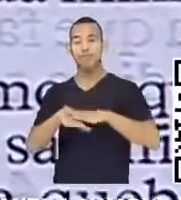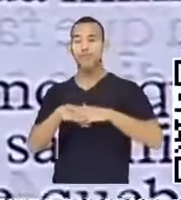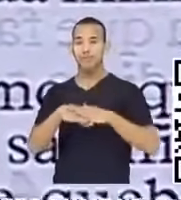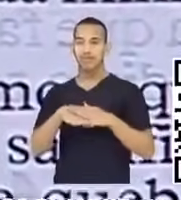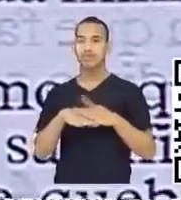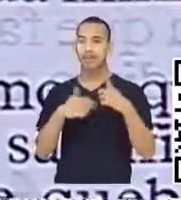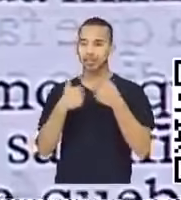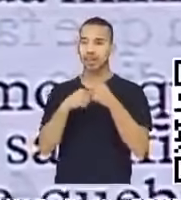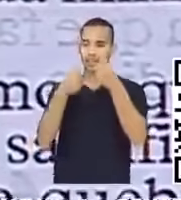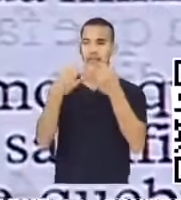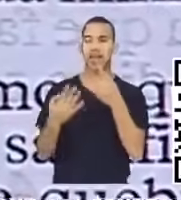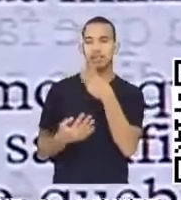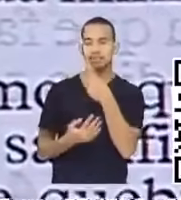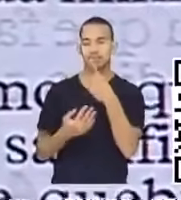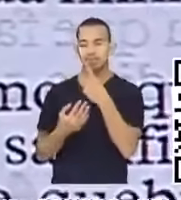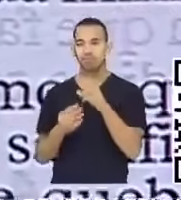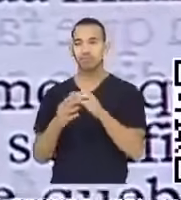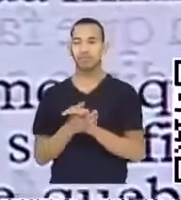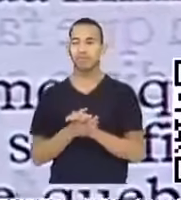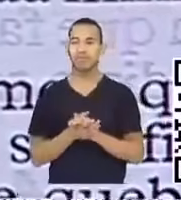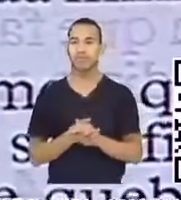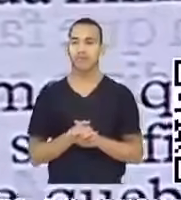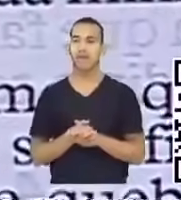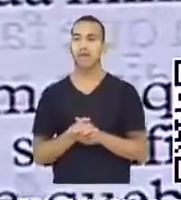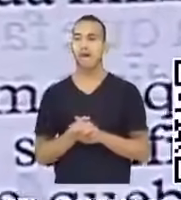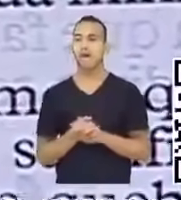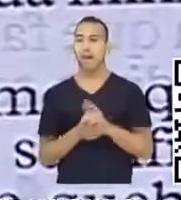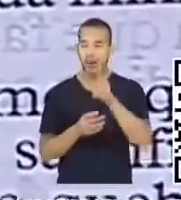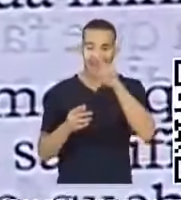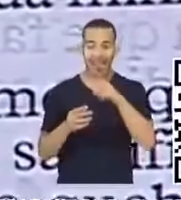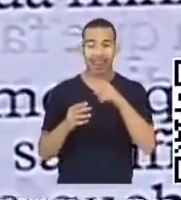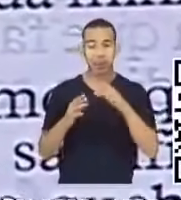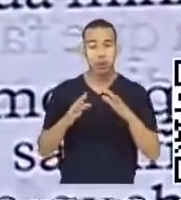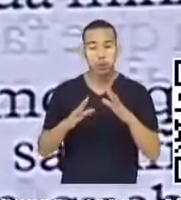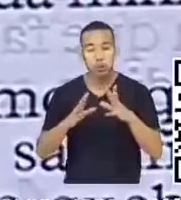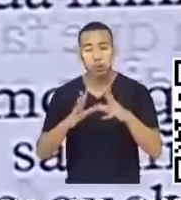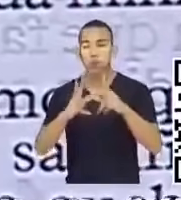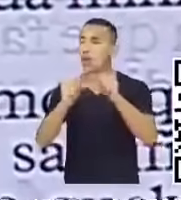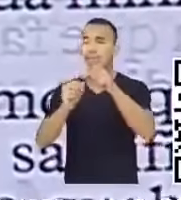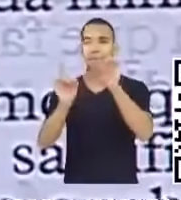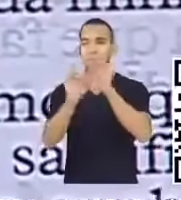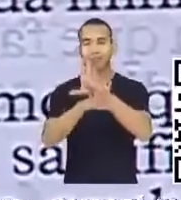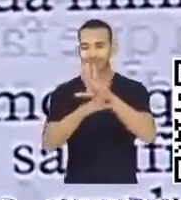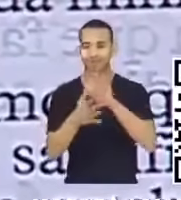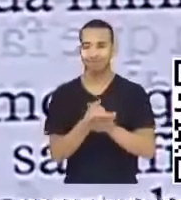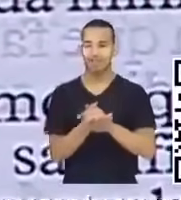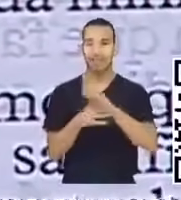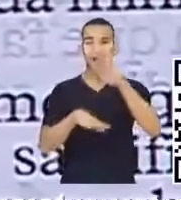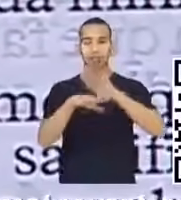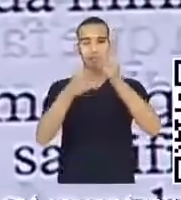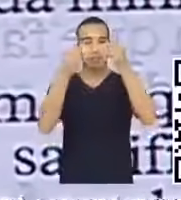ali a hipoteca aí Aí pronto aí agora engloba